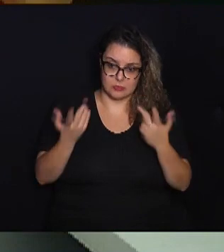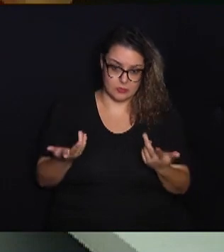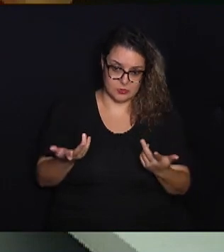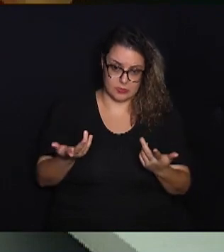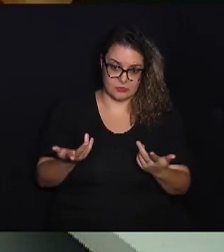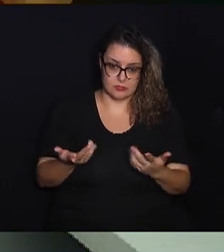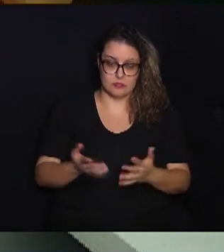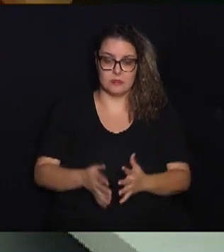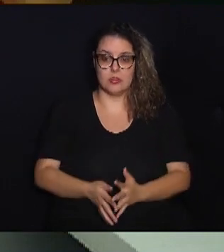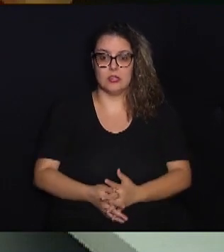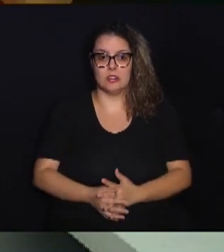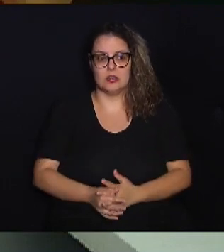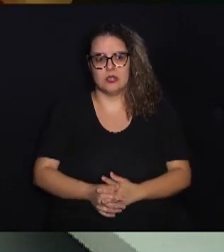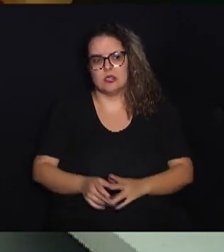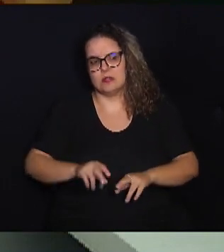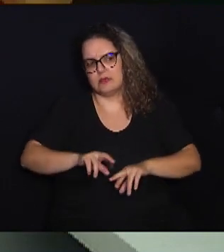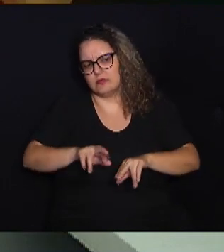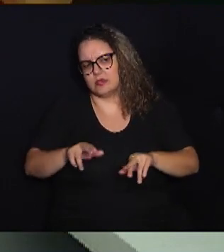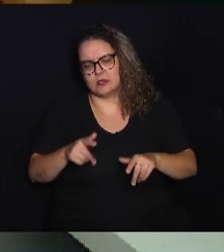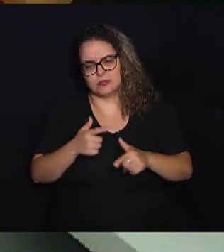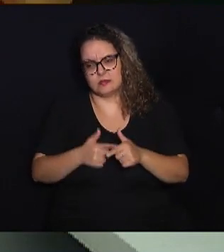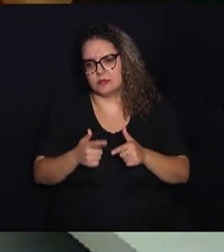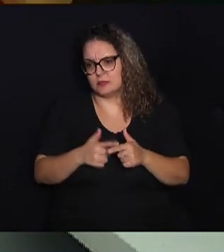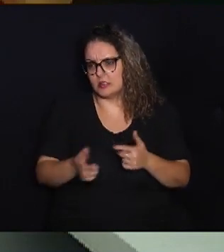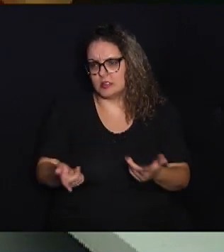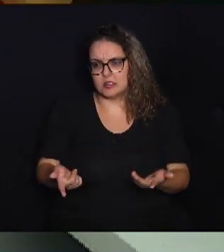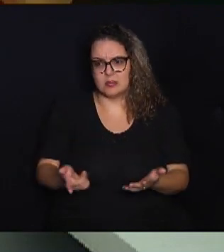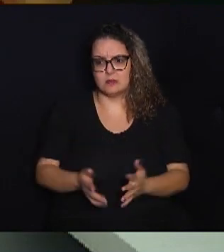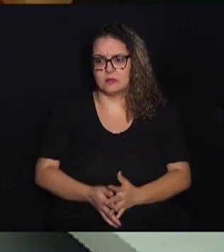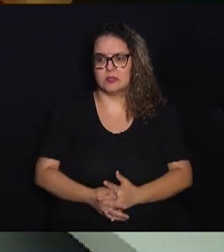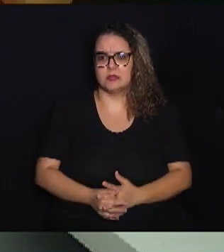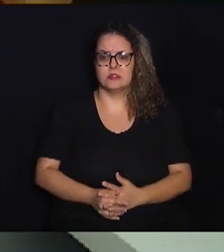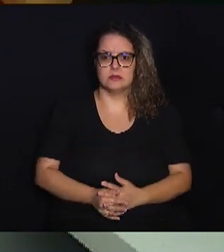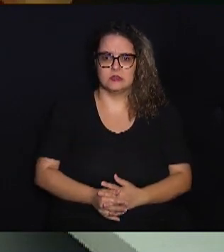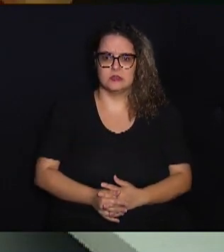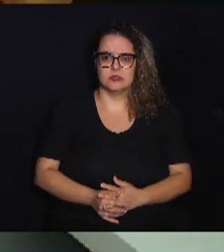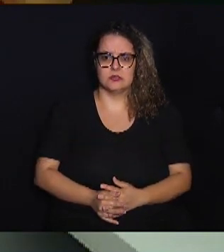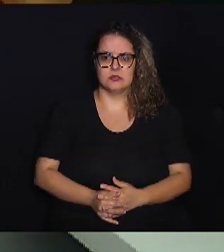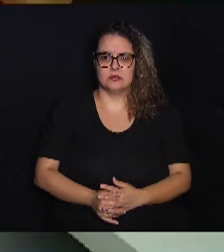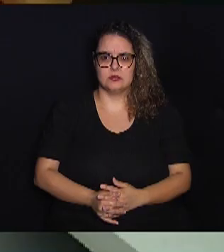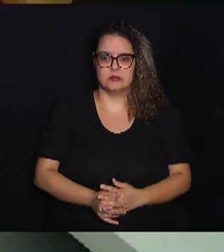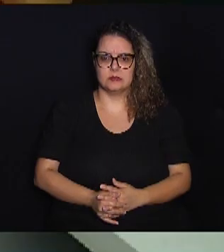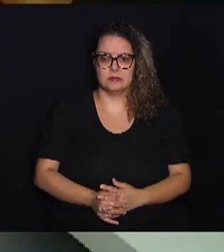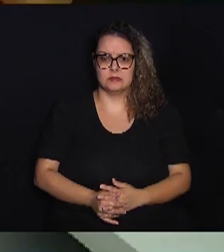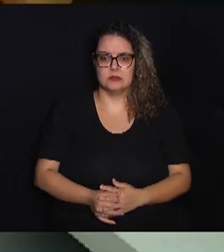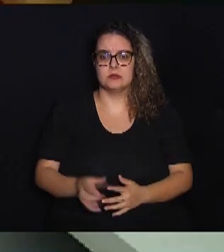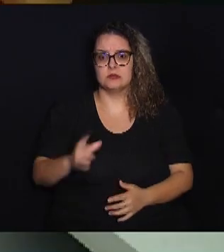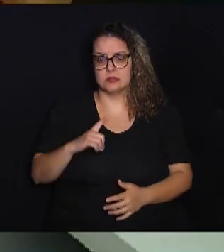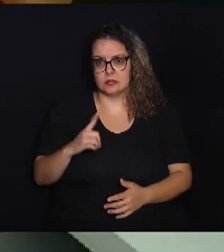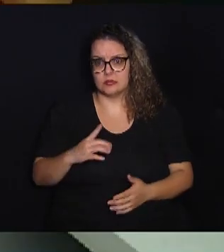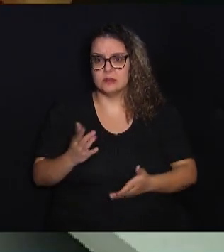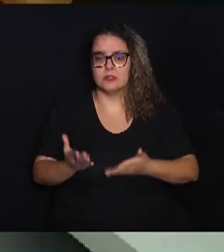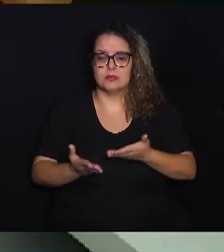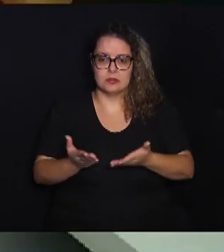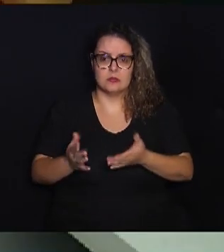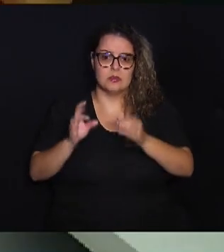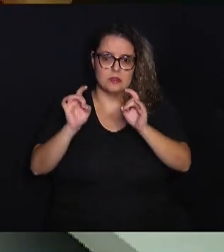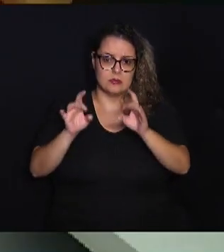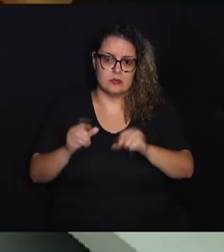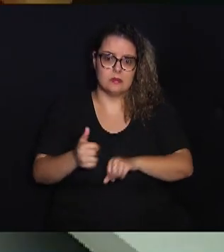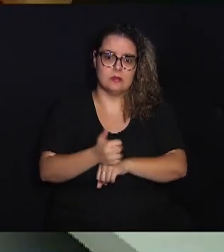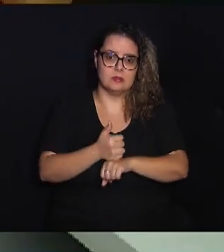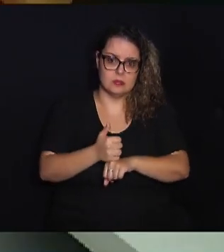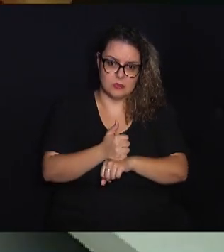você tem vários problemas, né? Então você tem uma abordagem específica que um profissional de sono